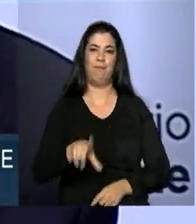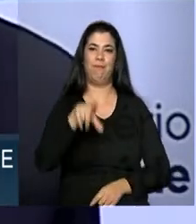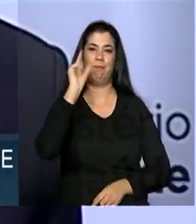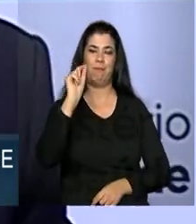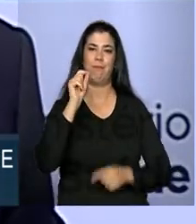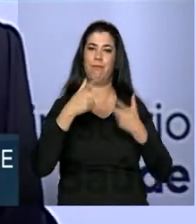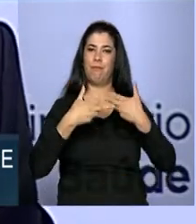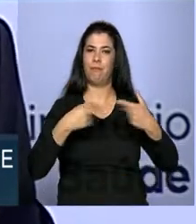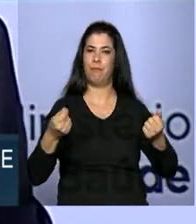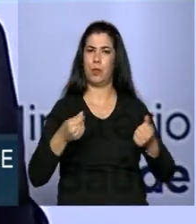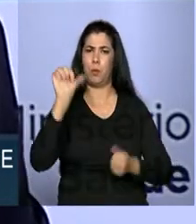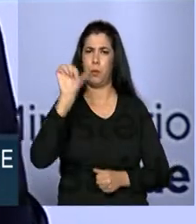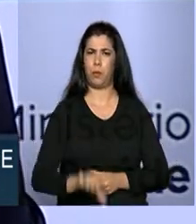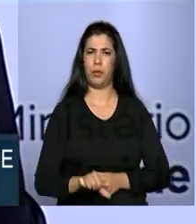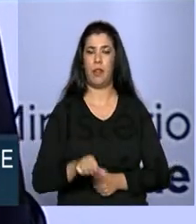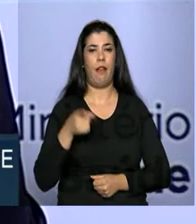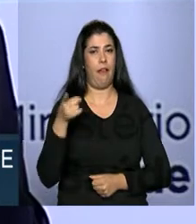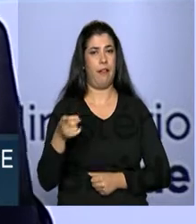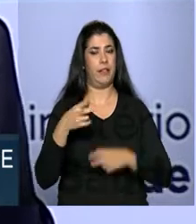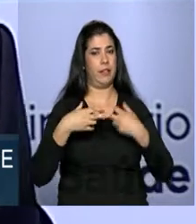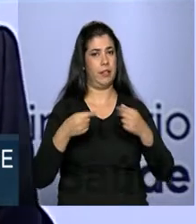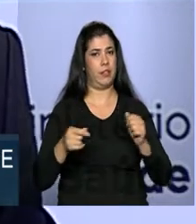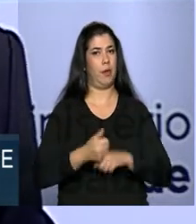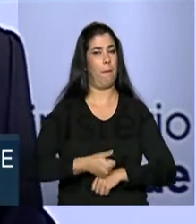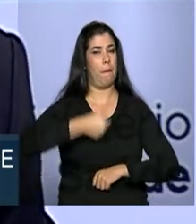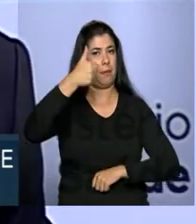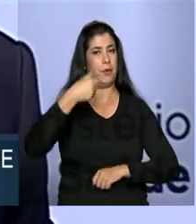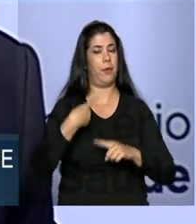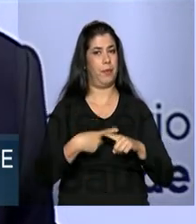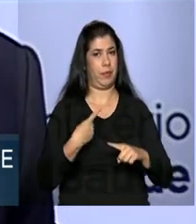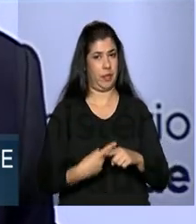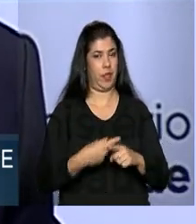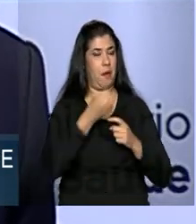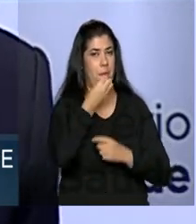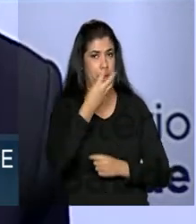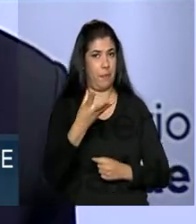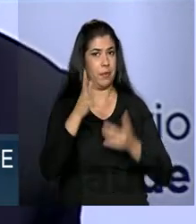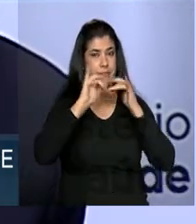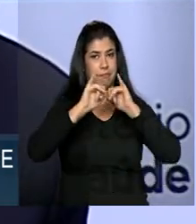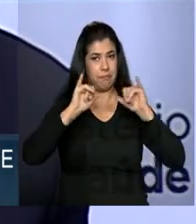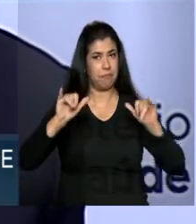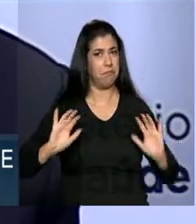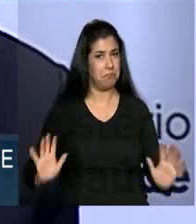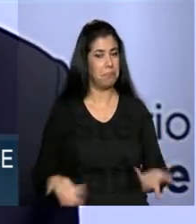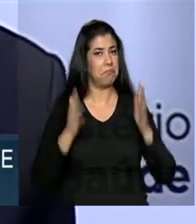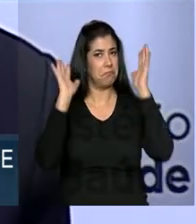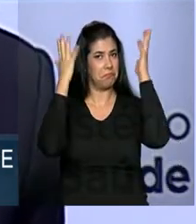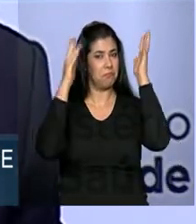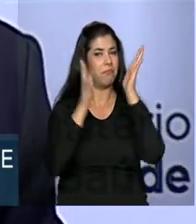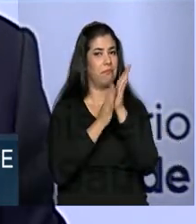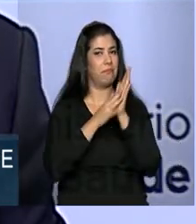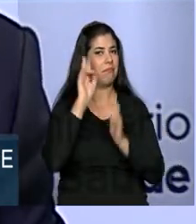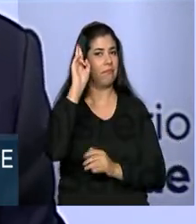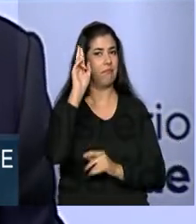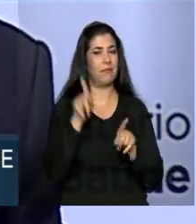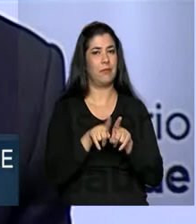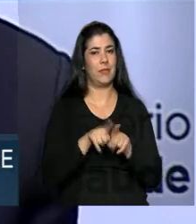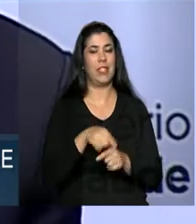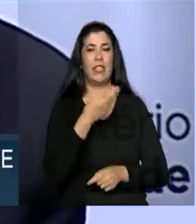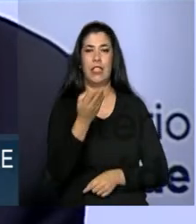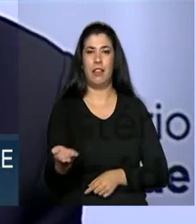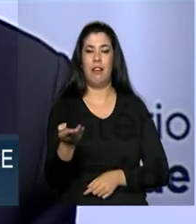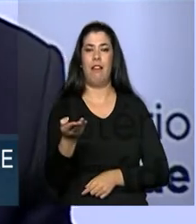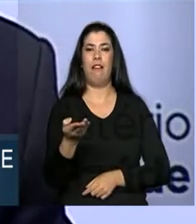negativo. Neste caso, o dado positivo vale a pena ser louvado, vale a pena ser destacado, porque ele